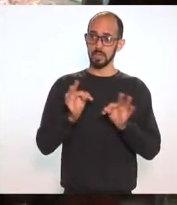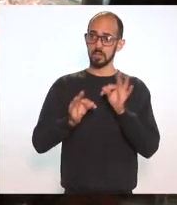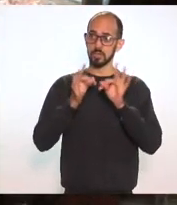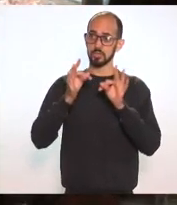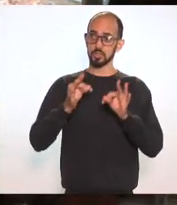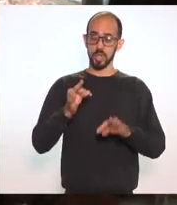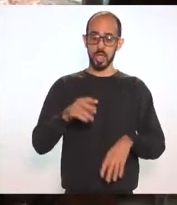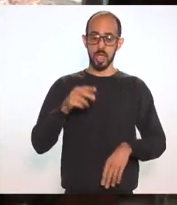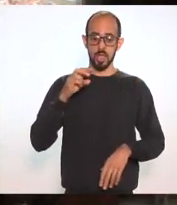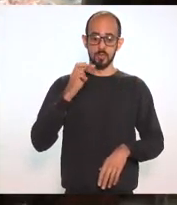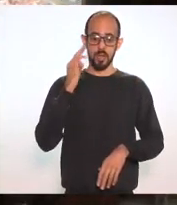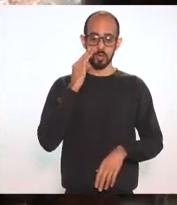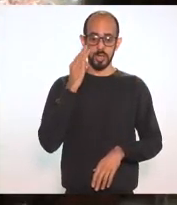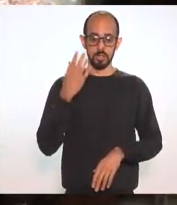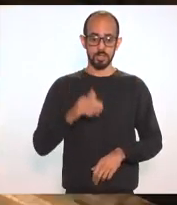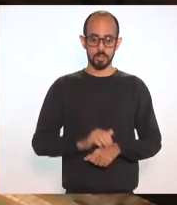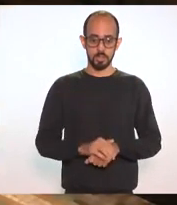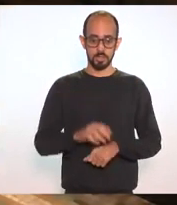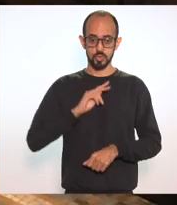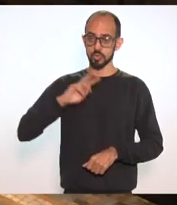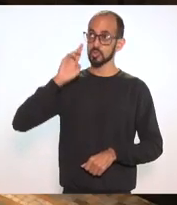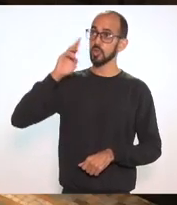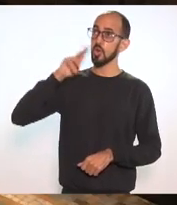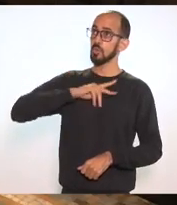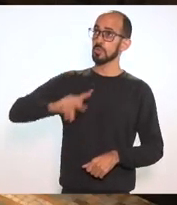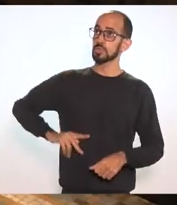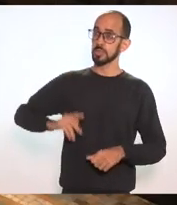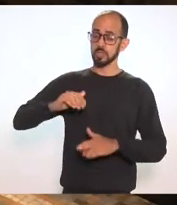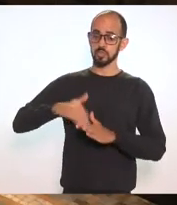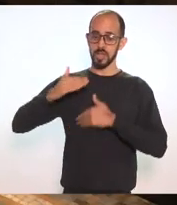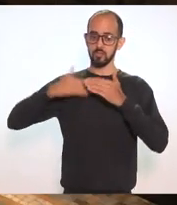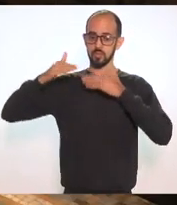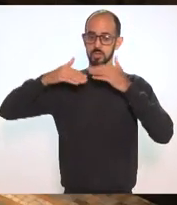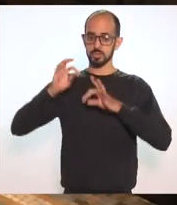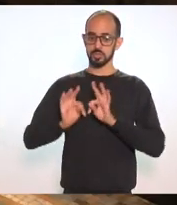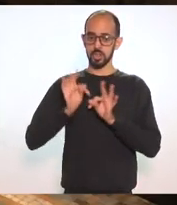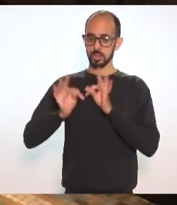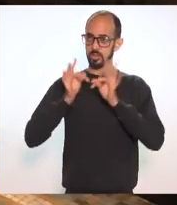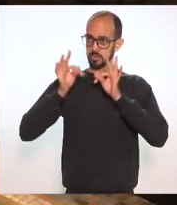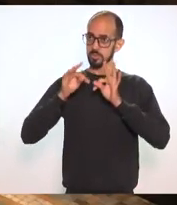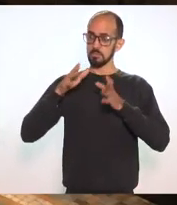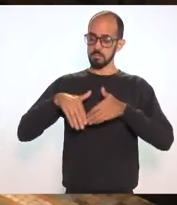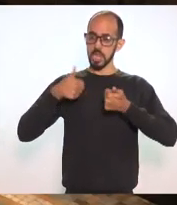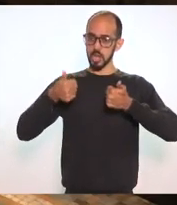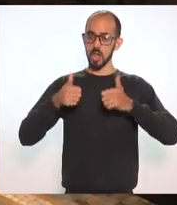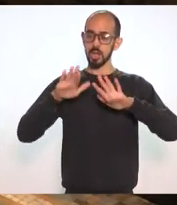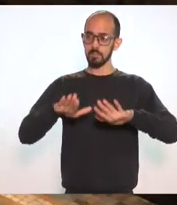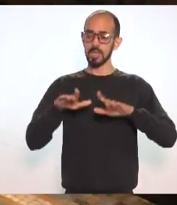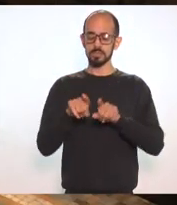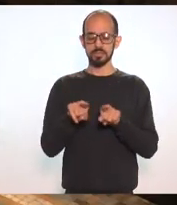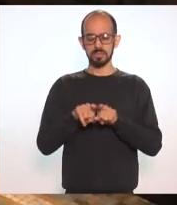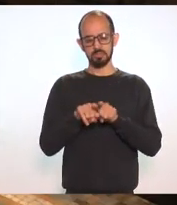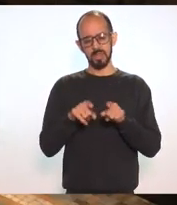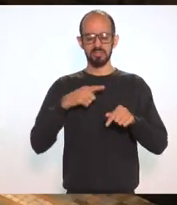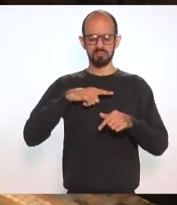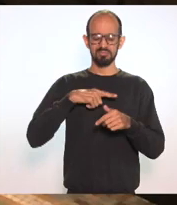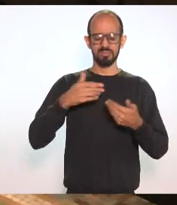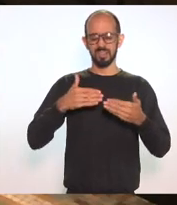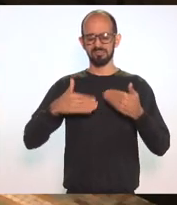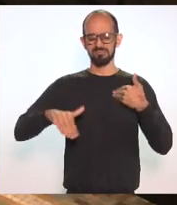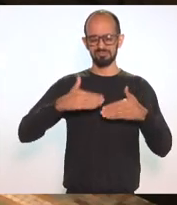Carneiro. Senhor presidente, os avanços tecnológicos trazem melhorias, mas trazem também contradições